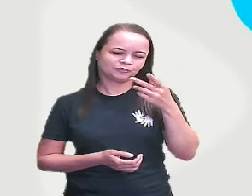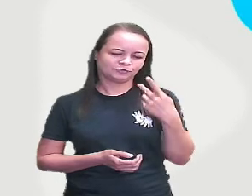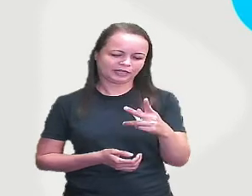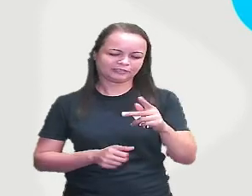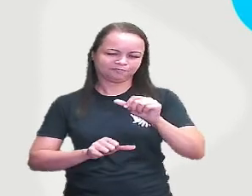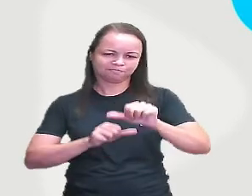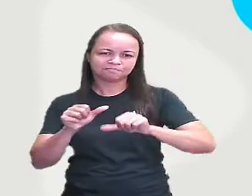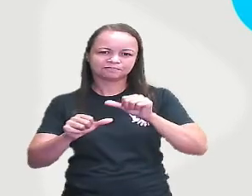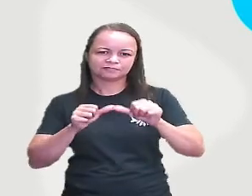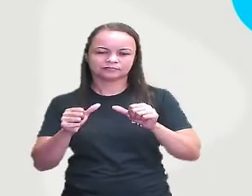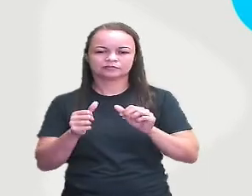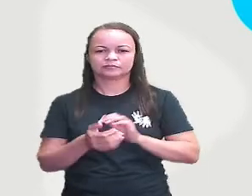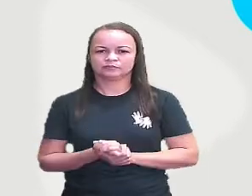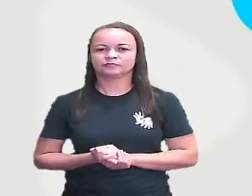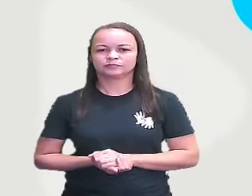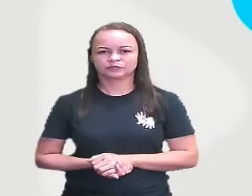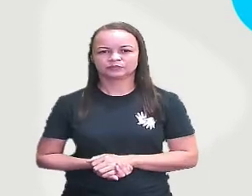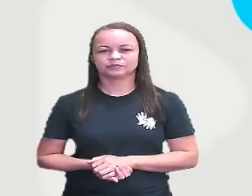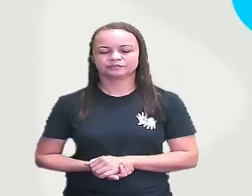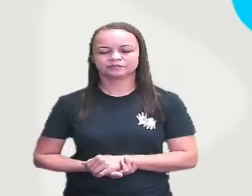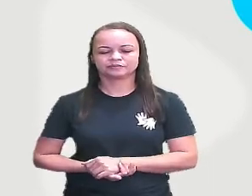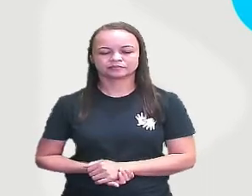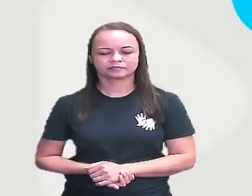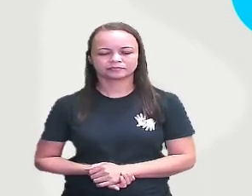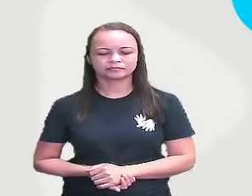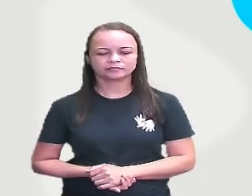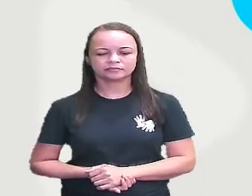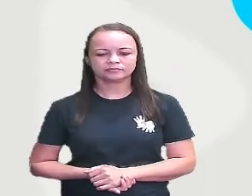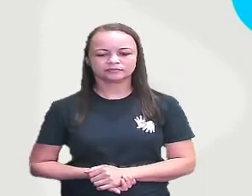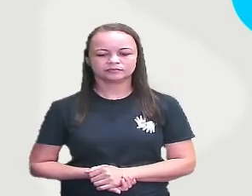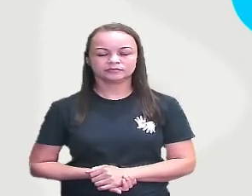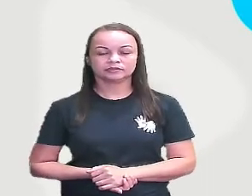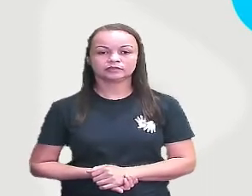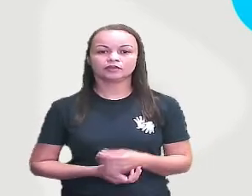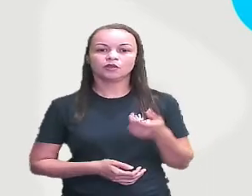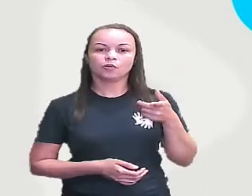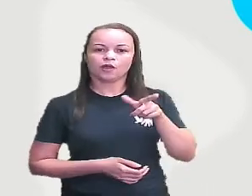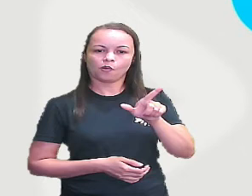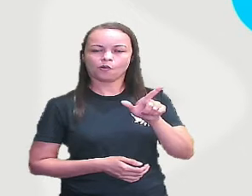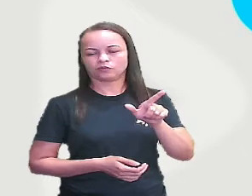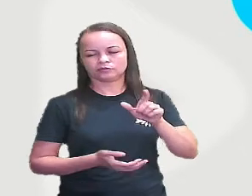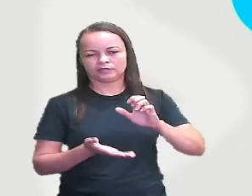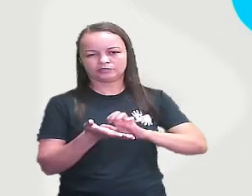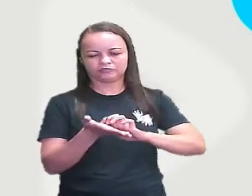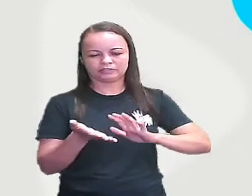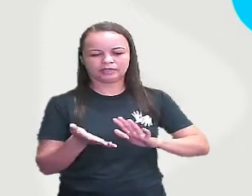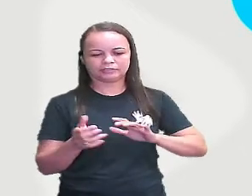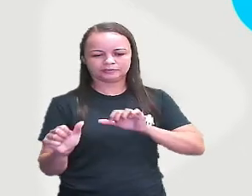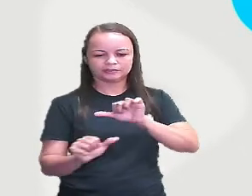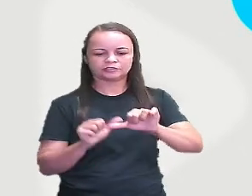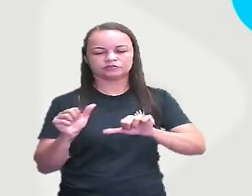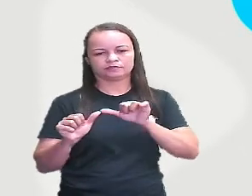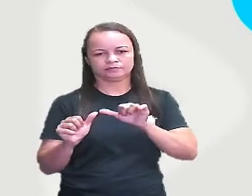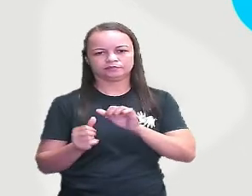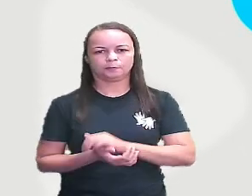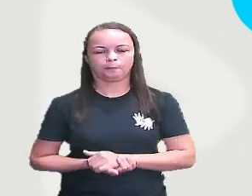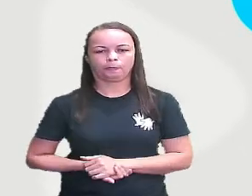não é? Mel na chupeta. Outra questão de